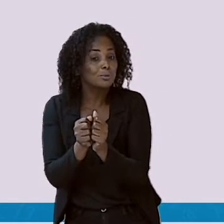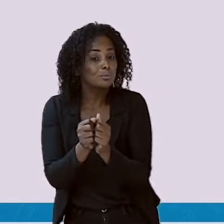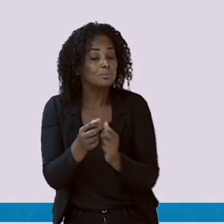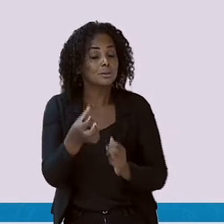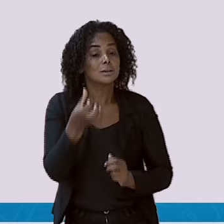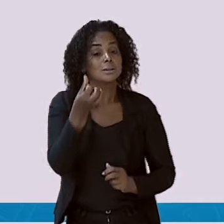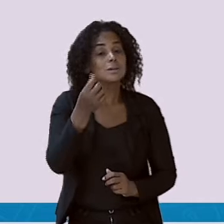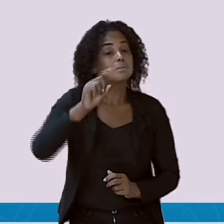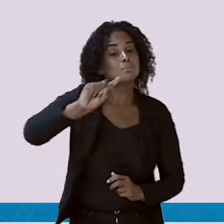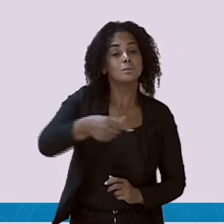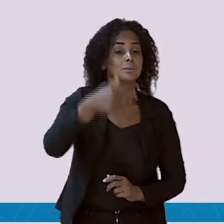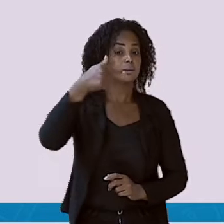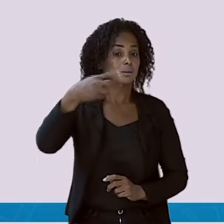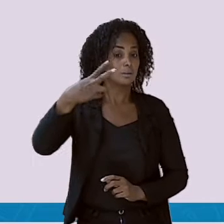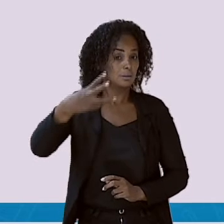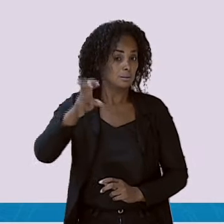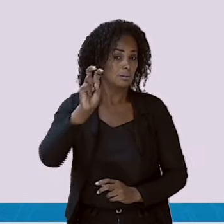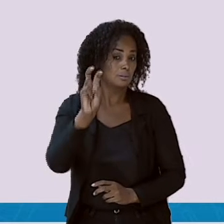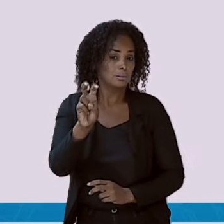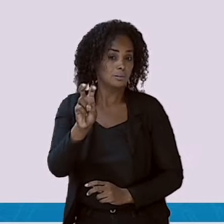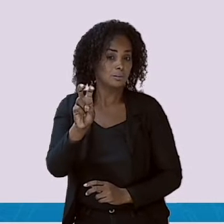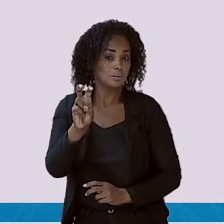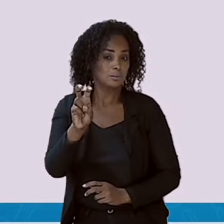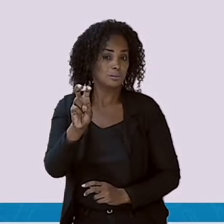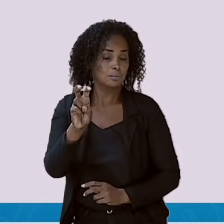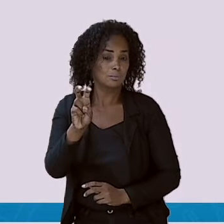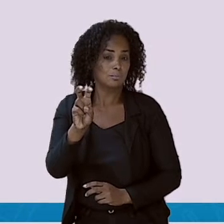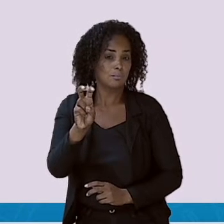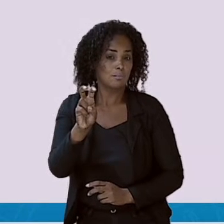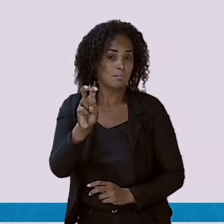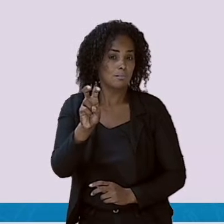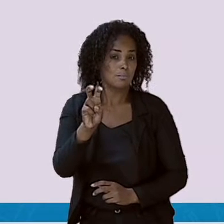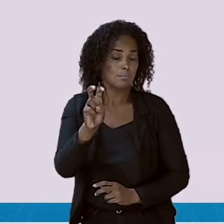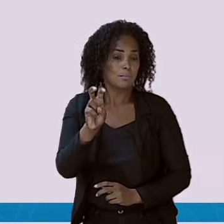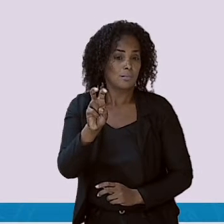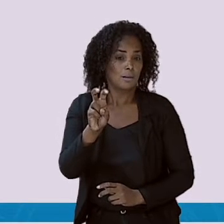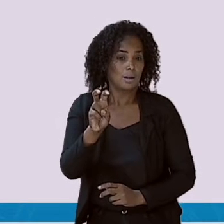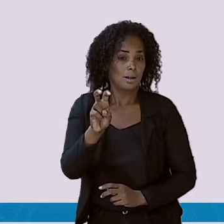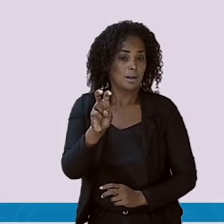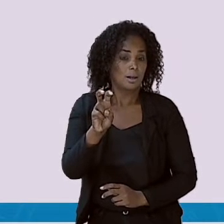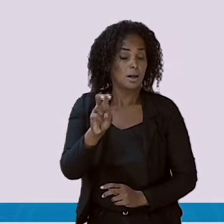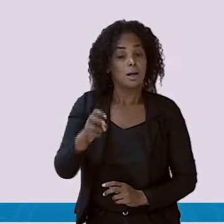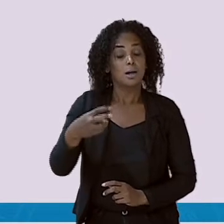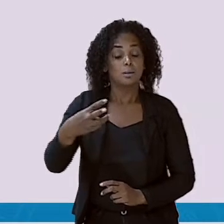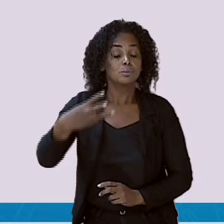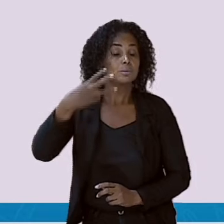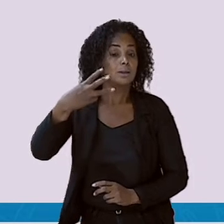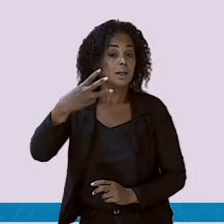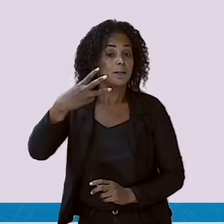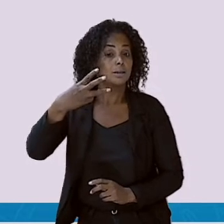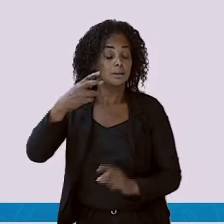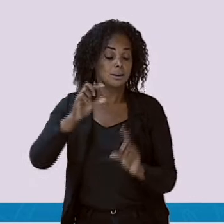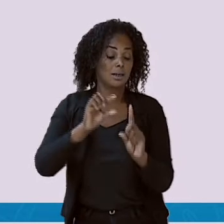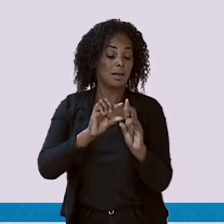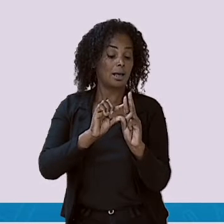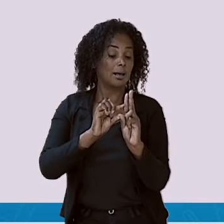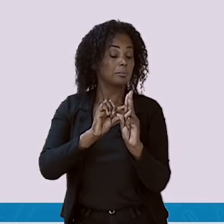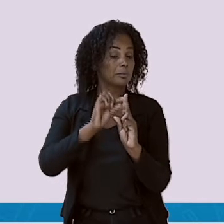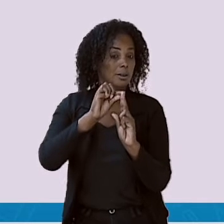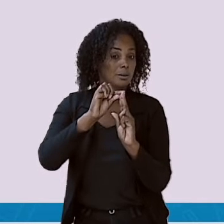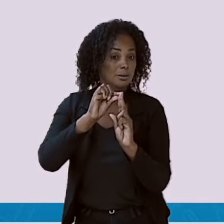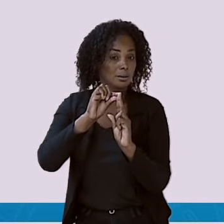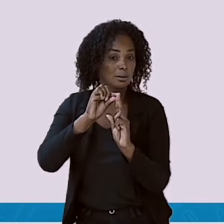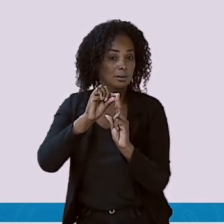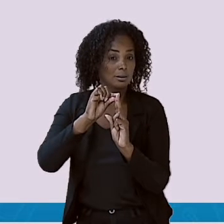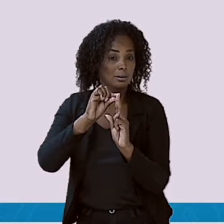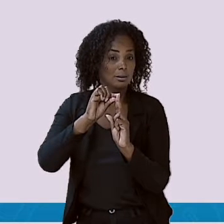6.735 tem aqui, olha, aqui a dezena. Tá vendo? Então, eu vou conservar o